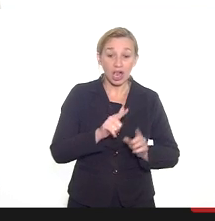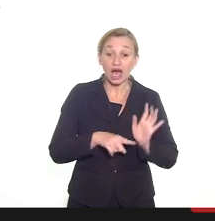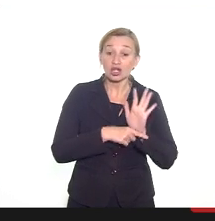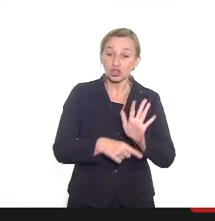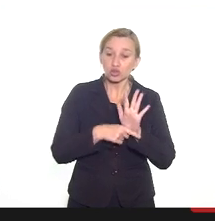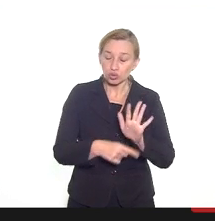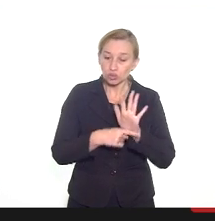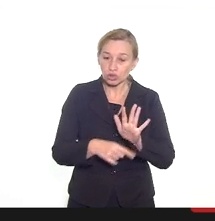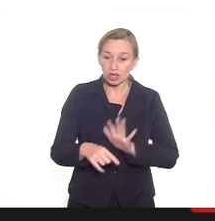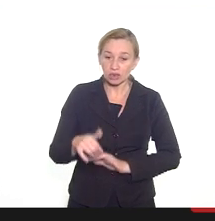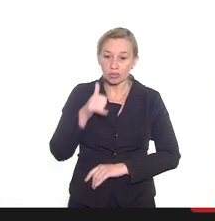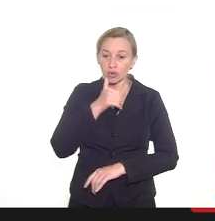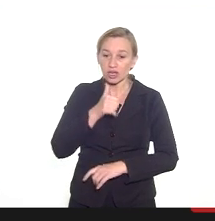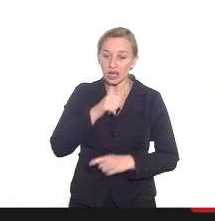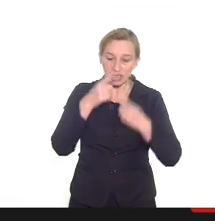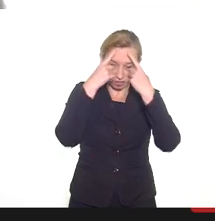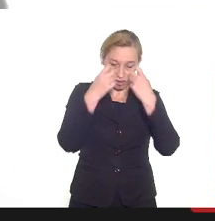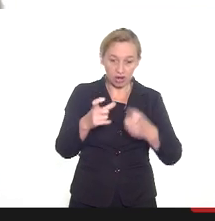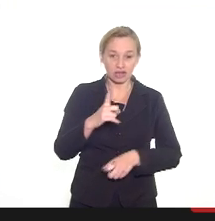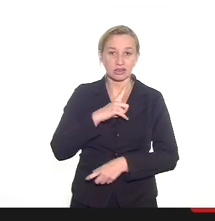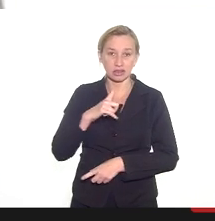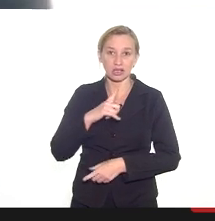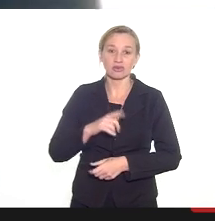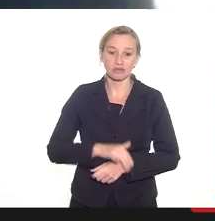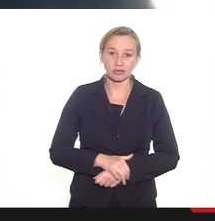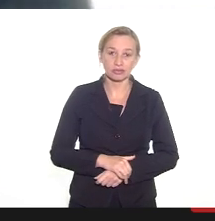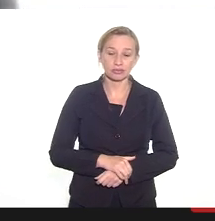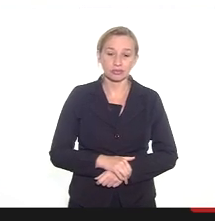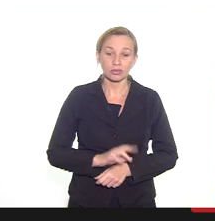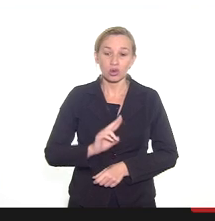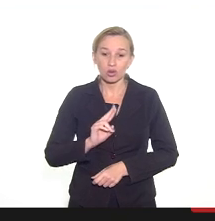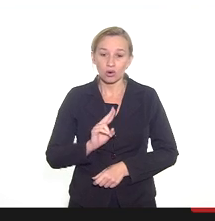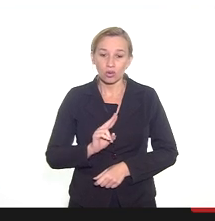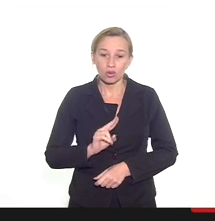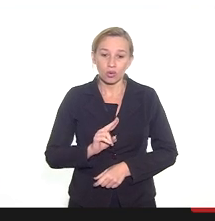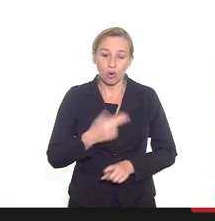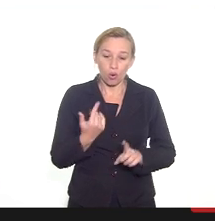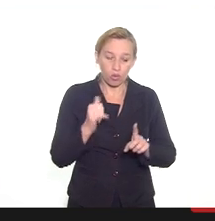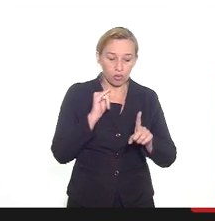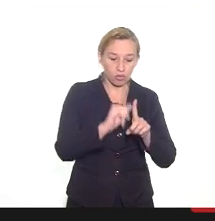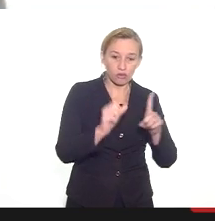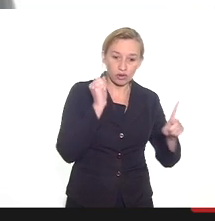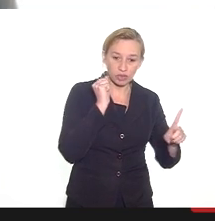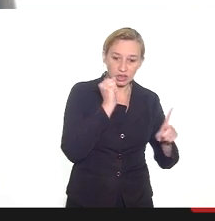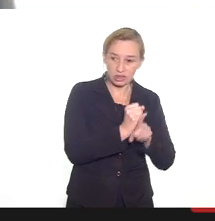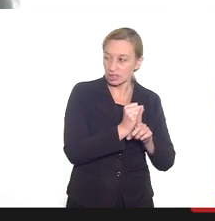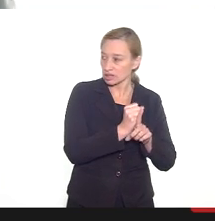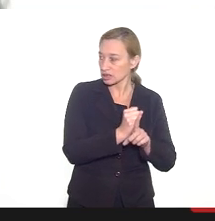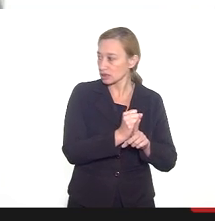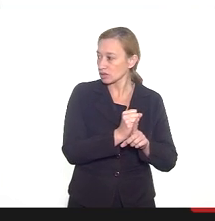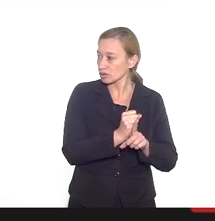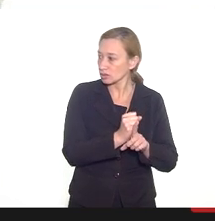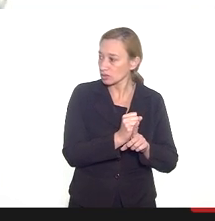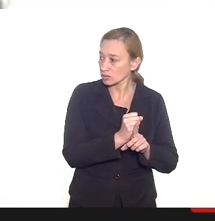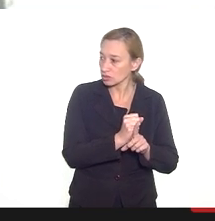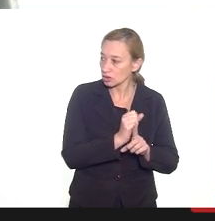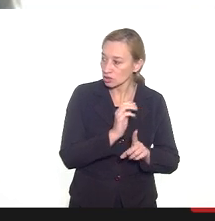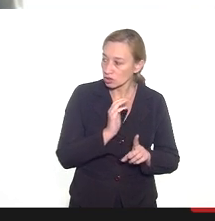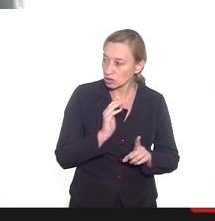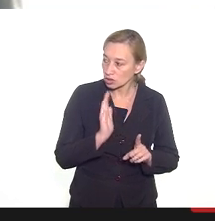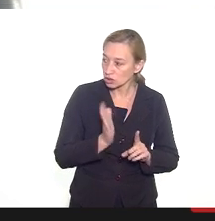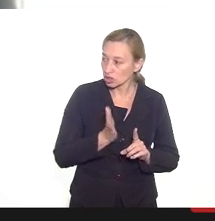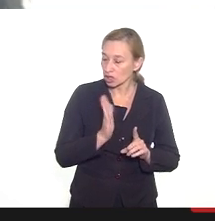de feminicídio tentado ou feminicídio consumado a familiares. Já estou caminhando aqui